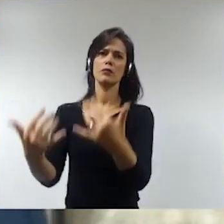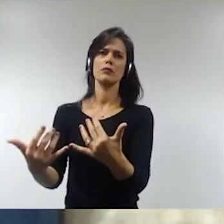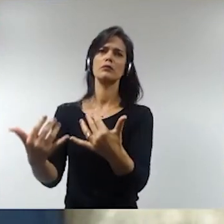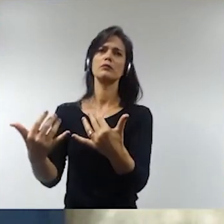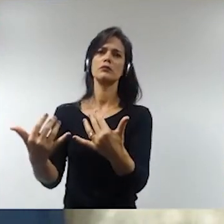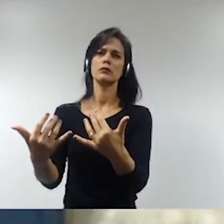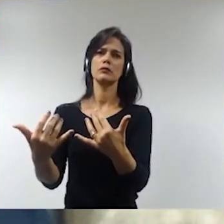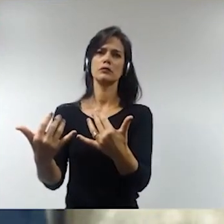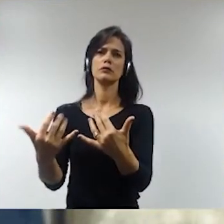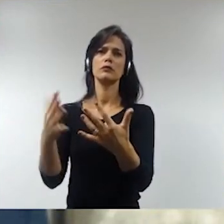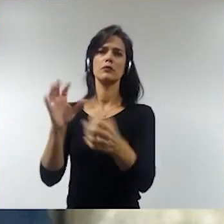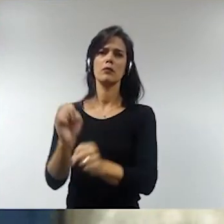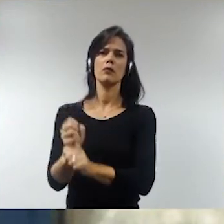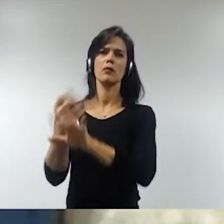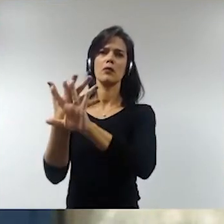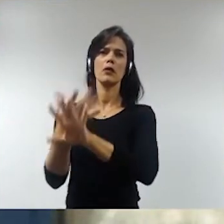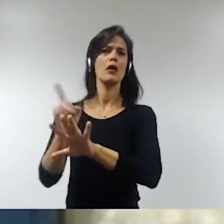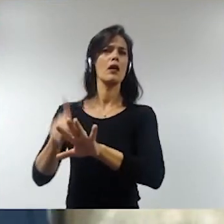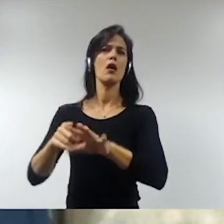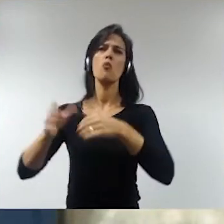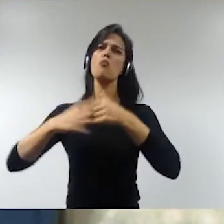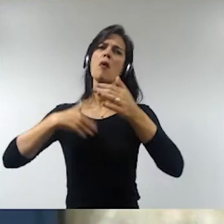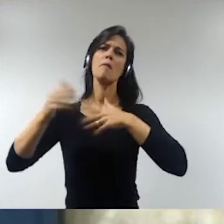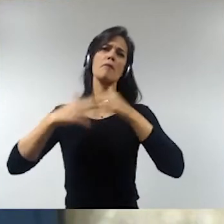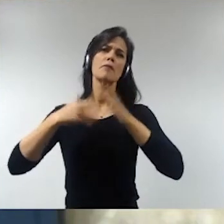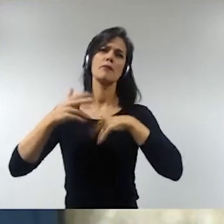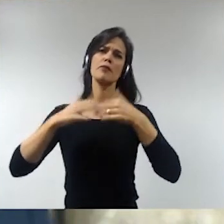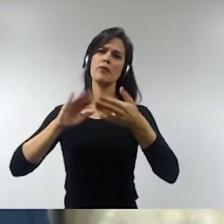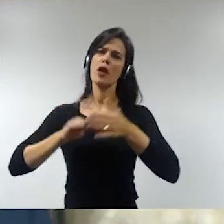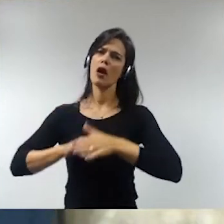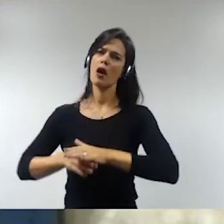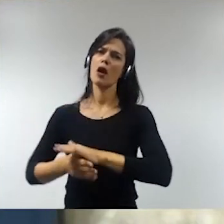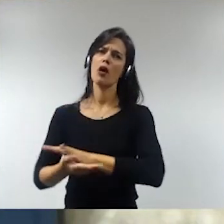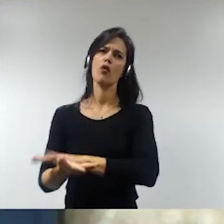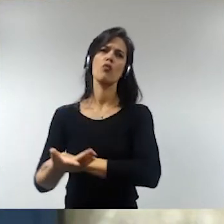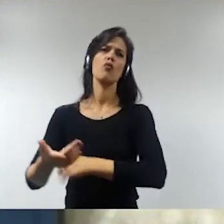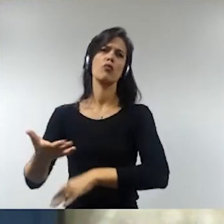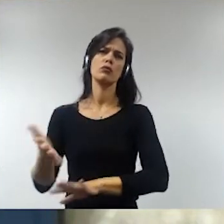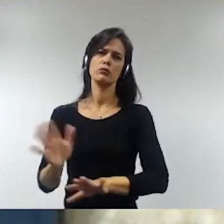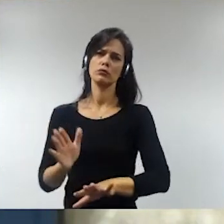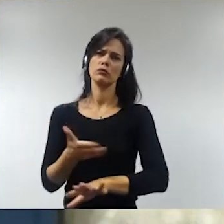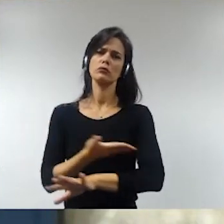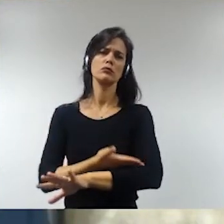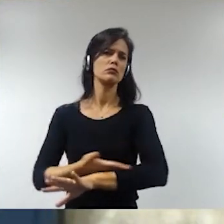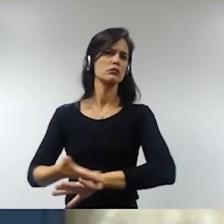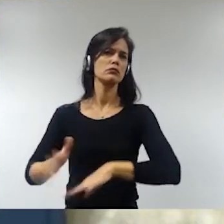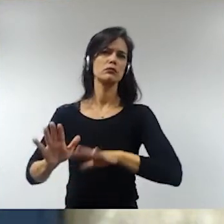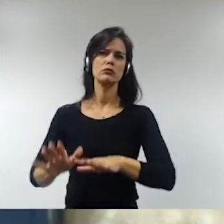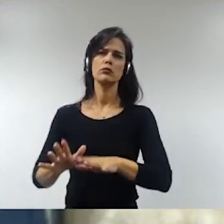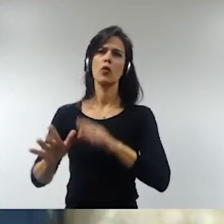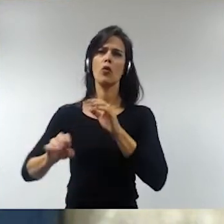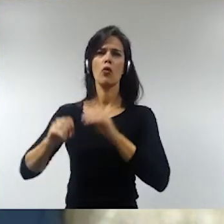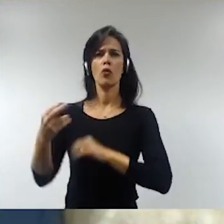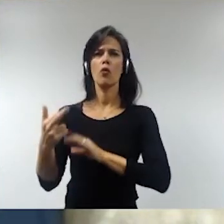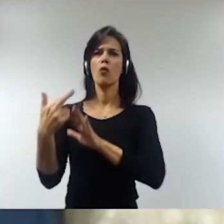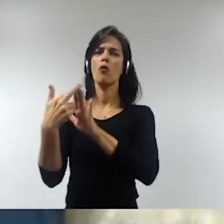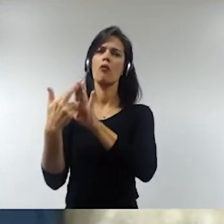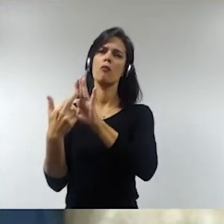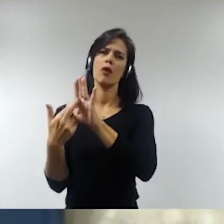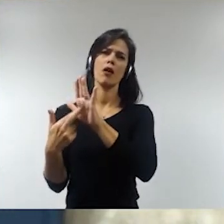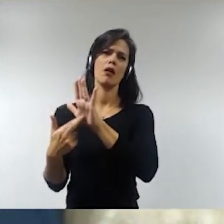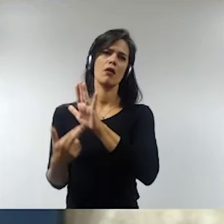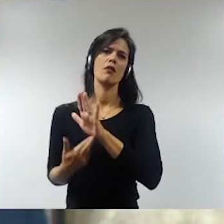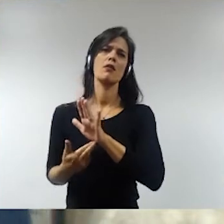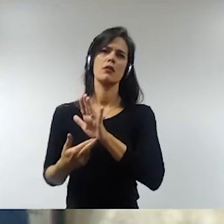videoconferência virariam aí uma prática comum, né, e virariam até mais adiante, inclusive, uma regra de onde comporta